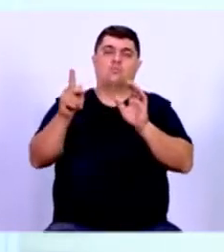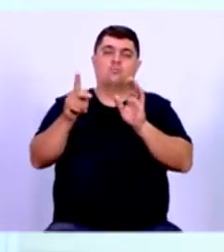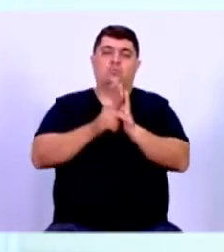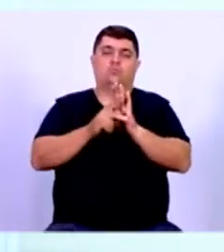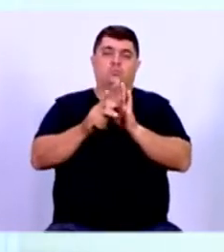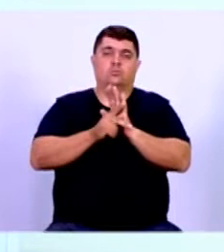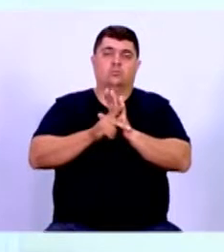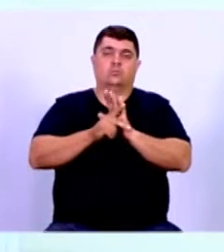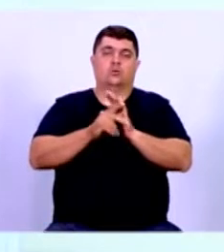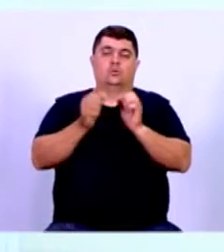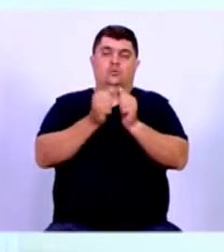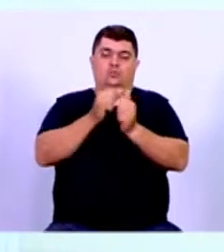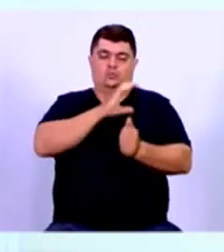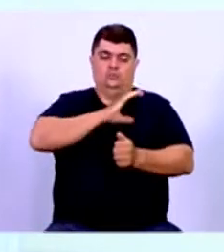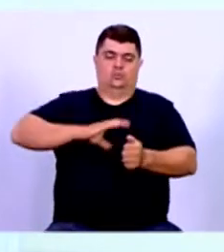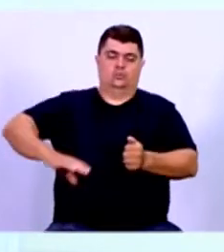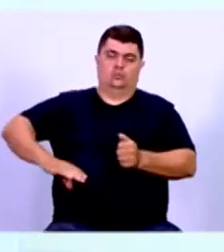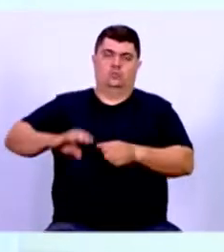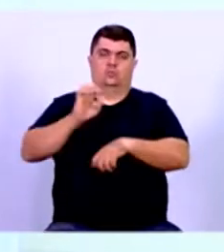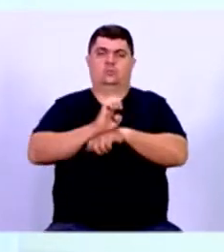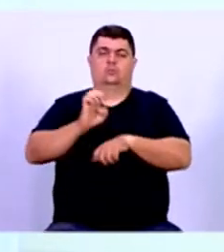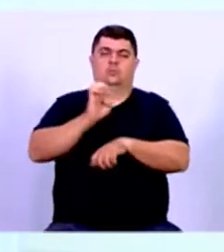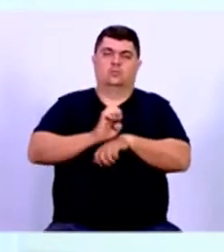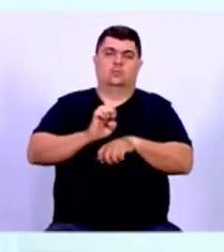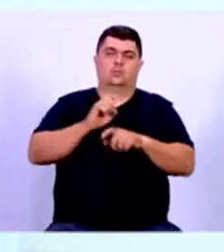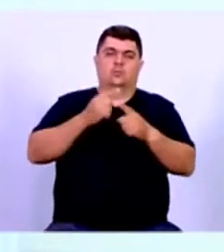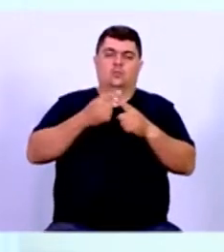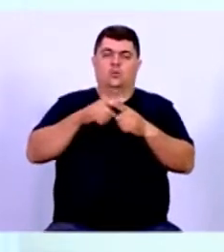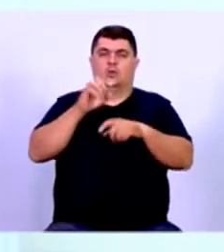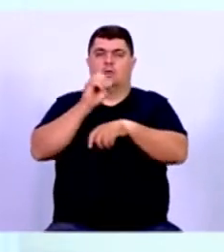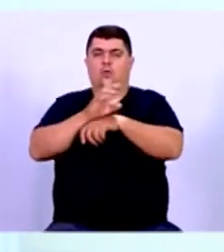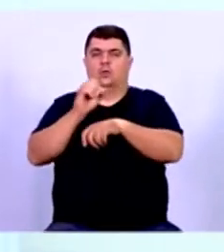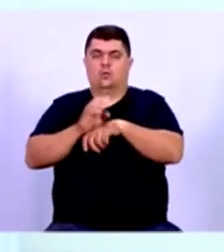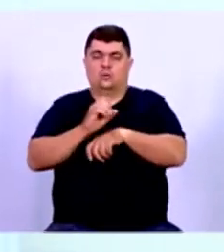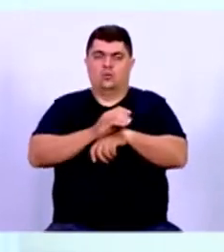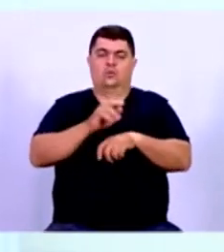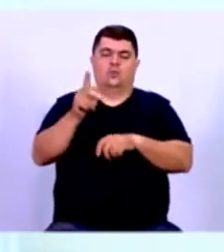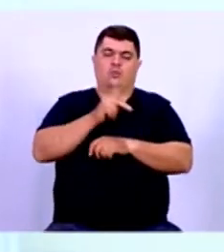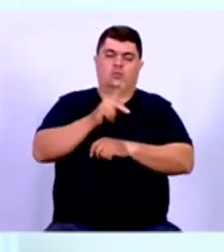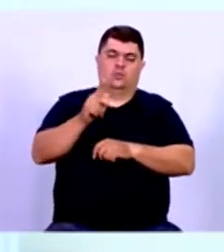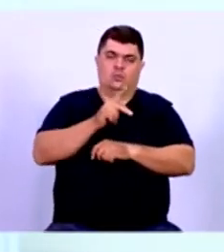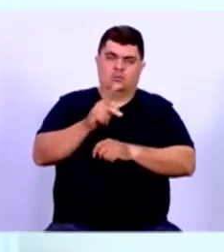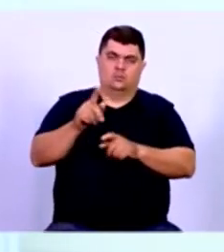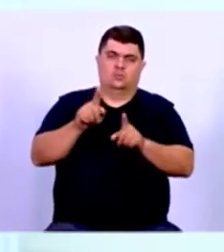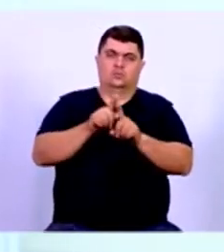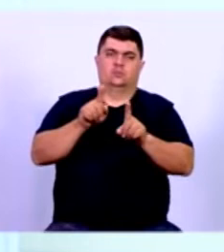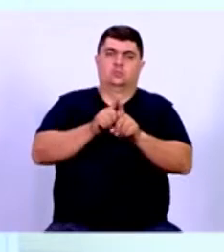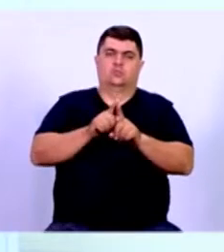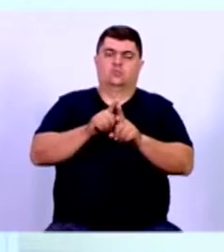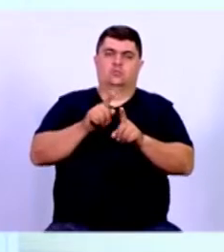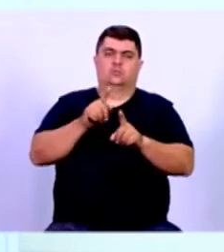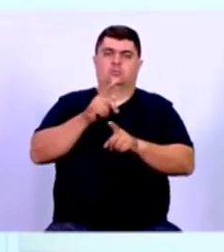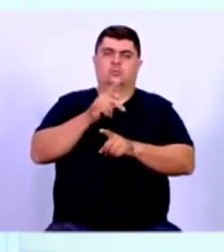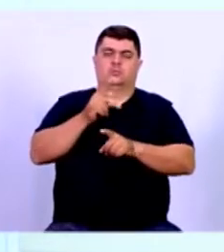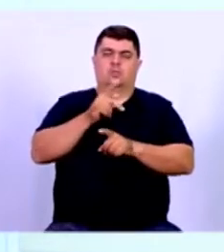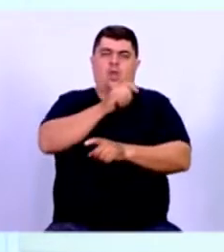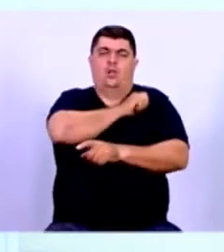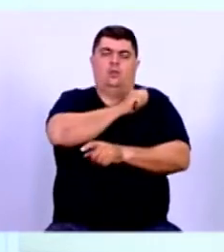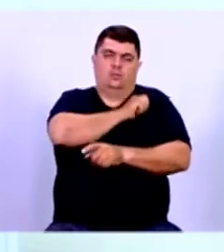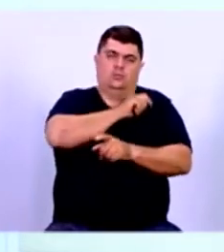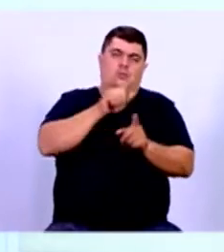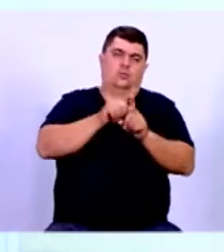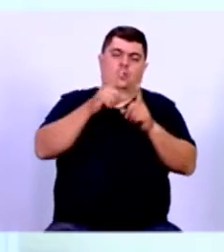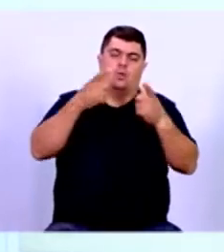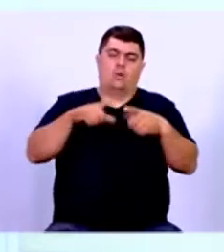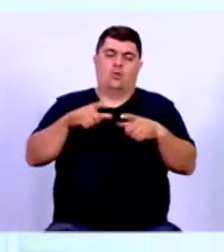o coordenador de estágio, para que ele possa orientar os tutores e os tutores presenciais, bem como vocês, a